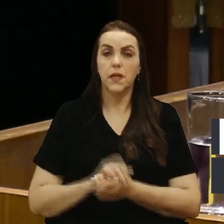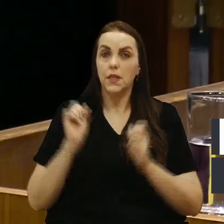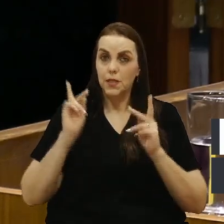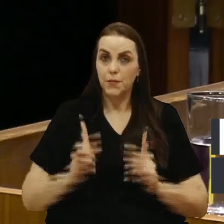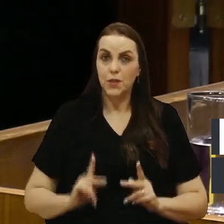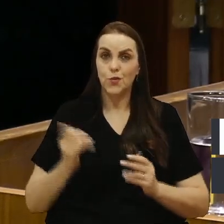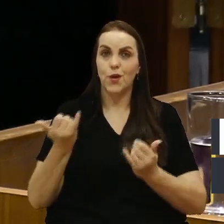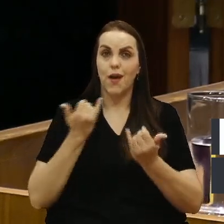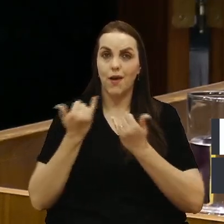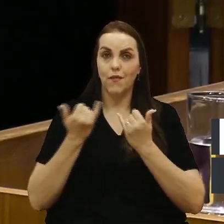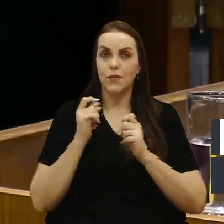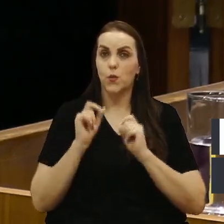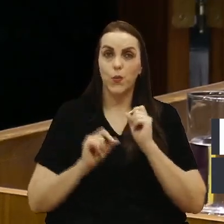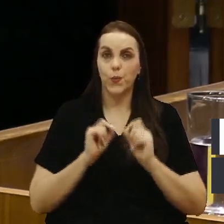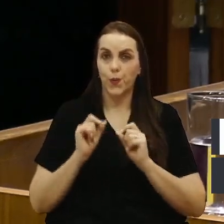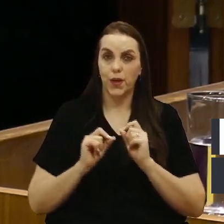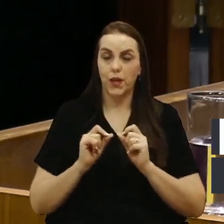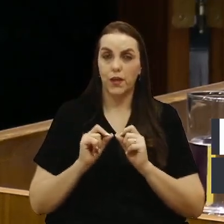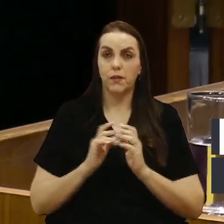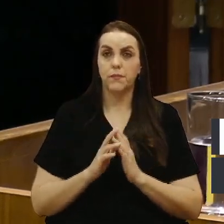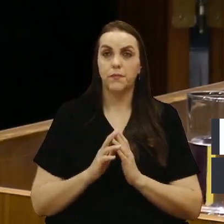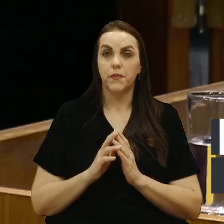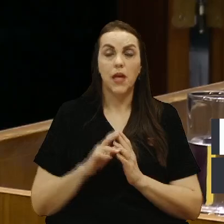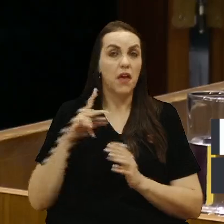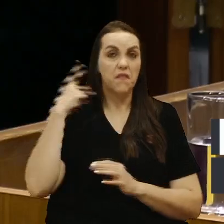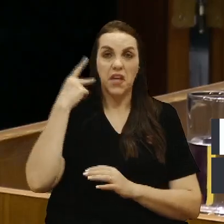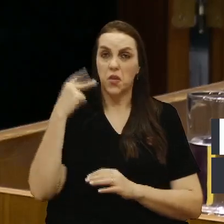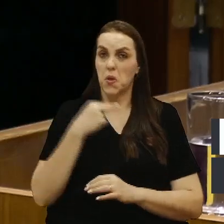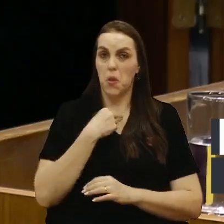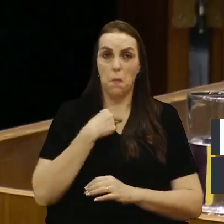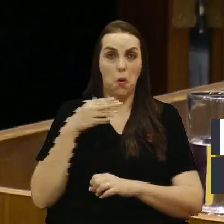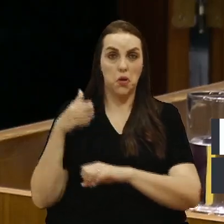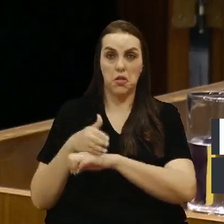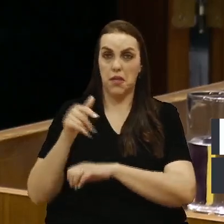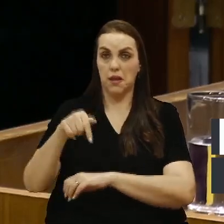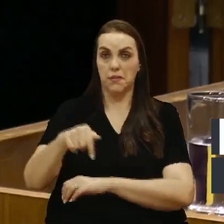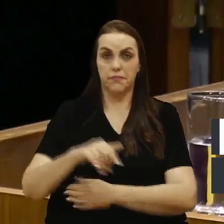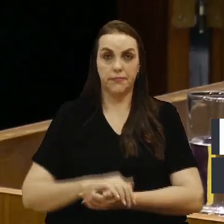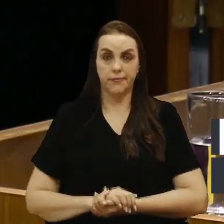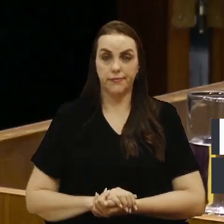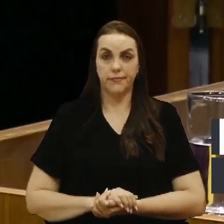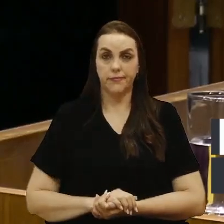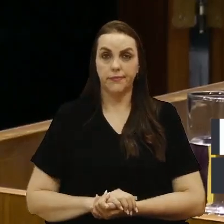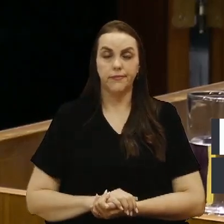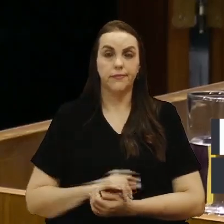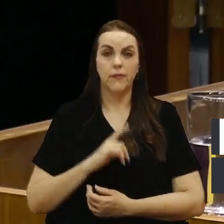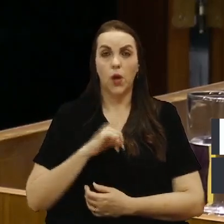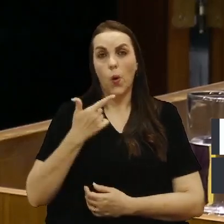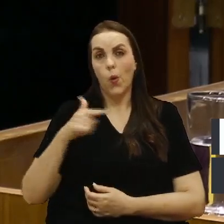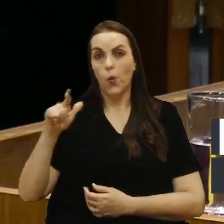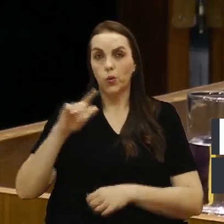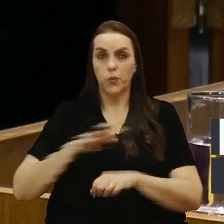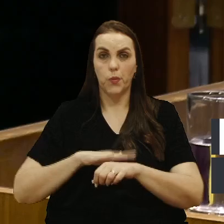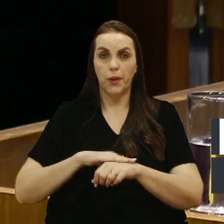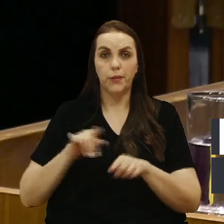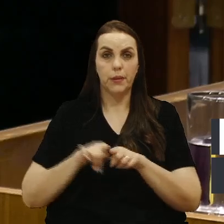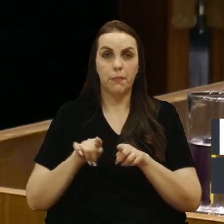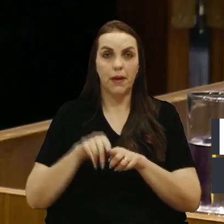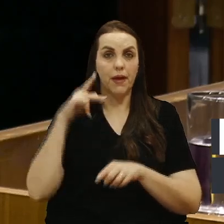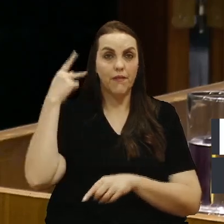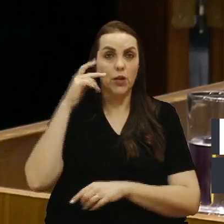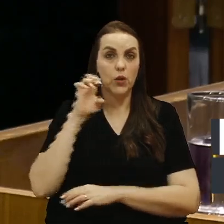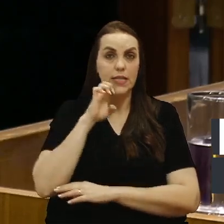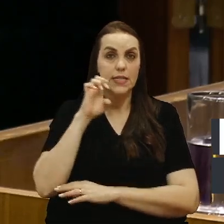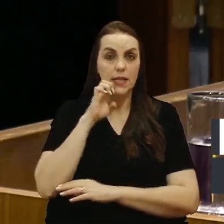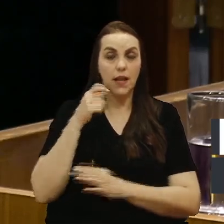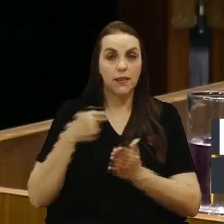disse que a informação era que não era para vereadores entrar. A gente tem a informação que uma outra oportunidade, a vereadora Estela tentou